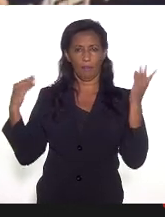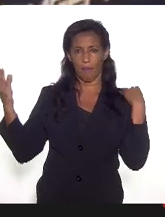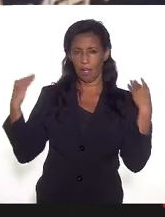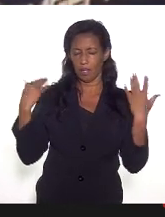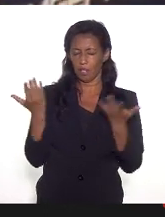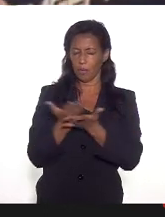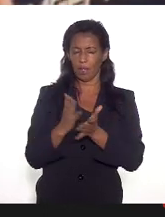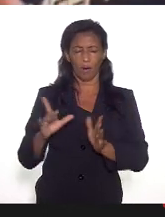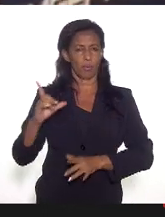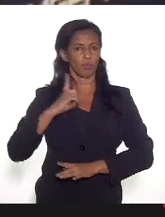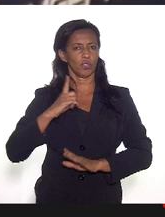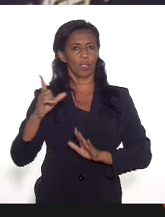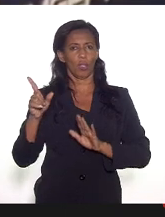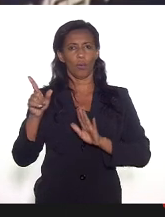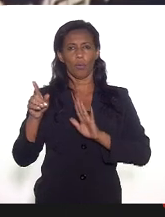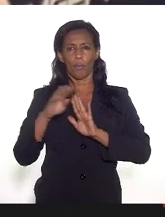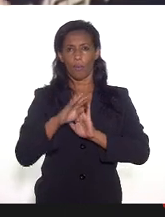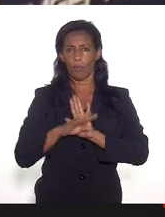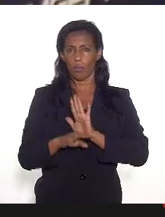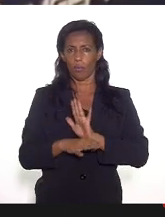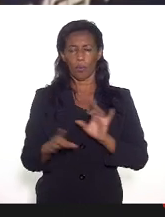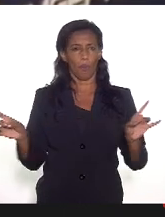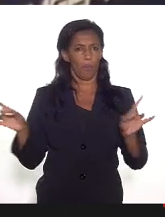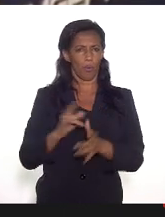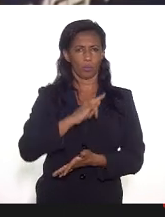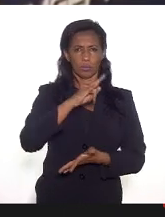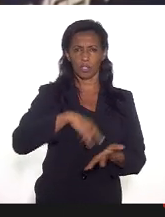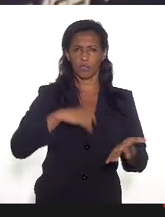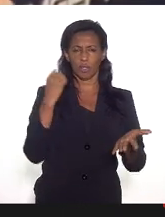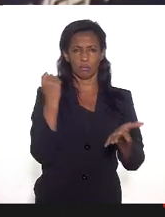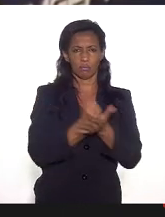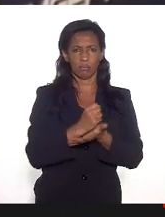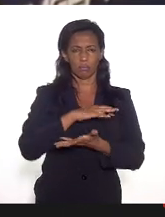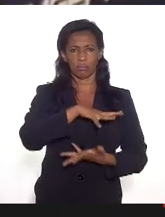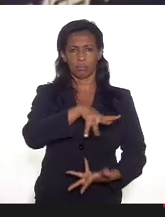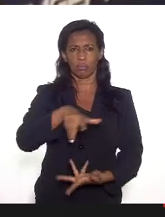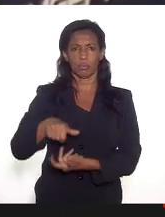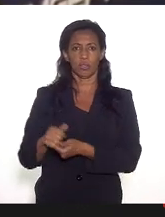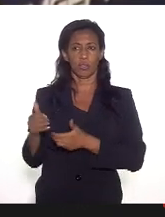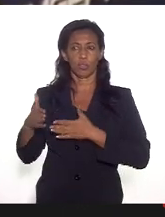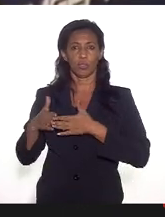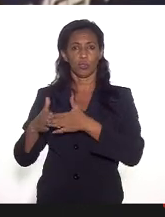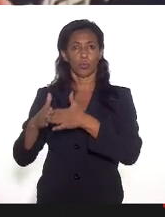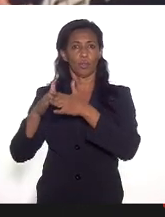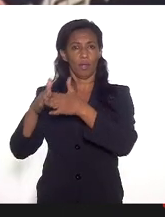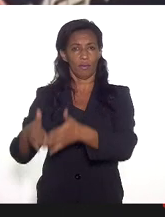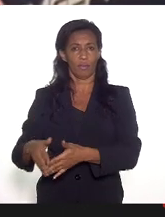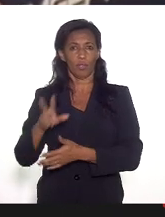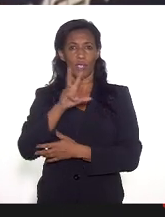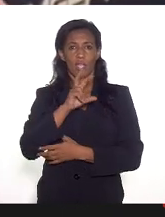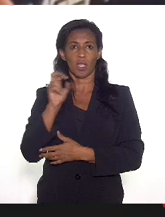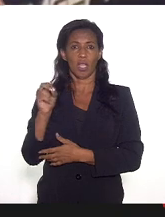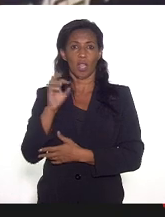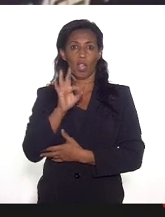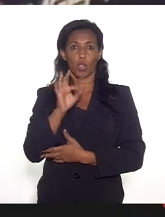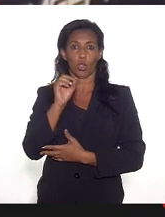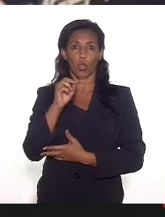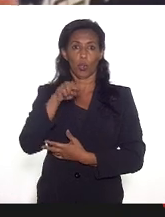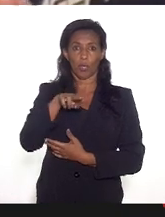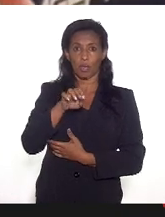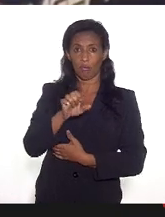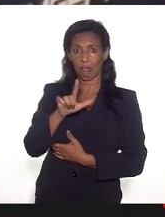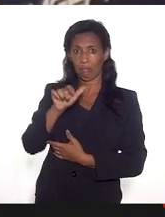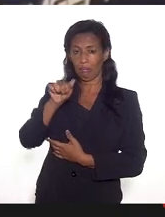ter um projeto homologado, certificado internacionalmente, de um navio patrulha de 500 toneladas. É um navio